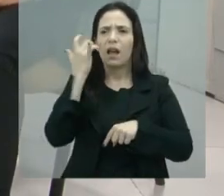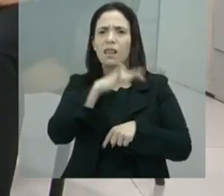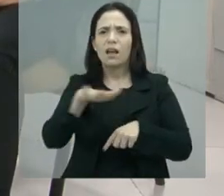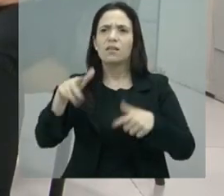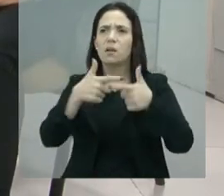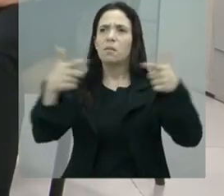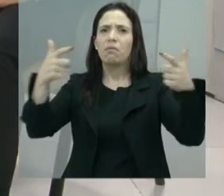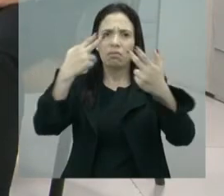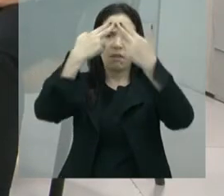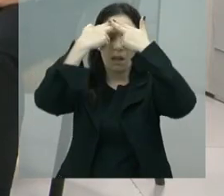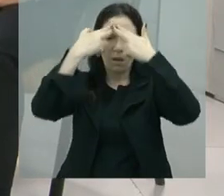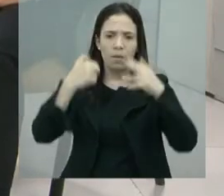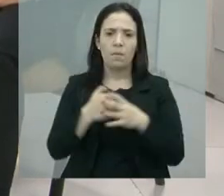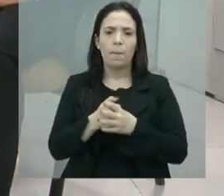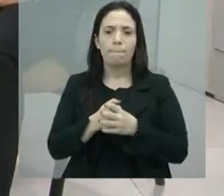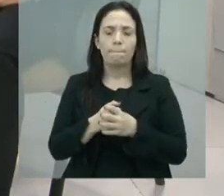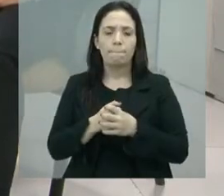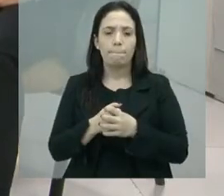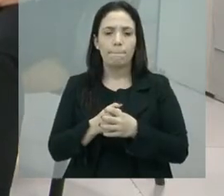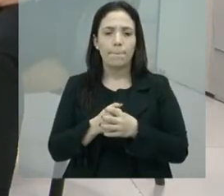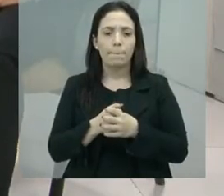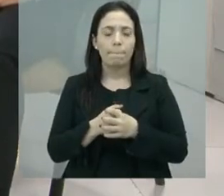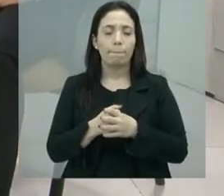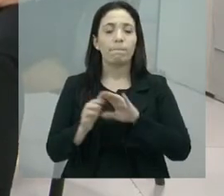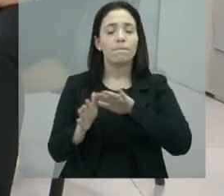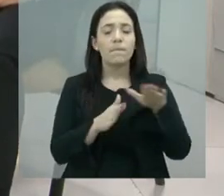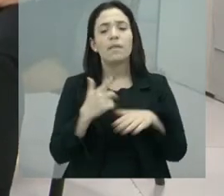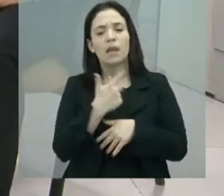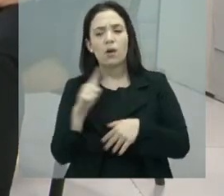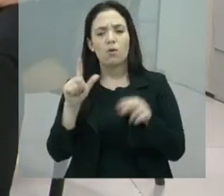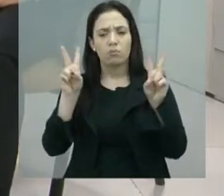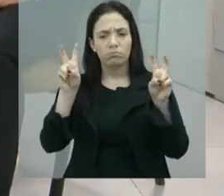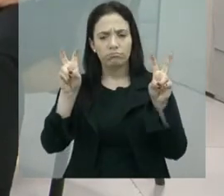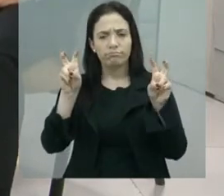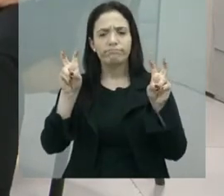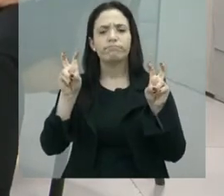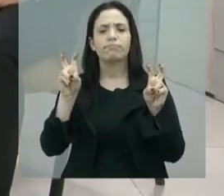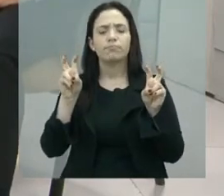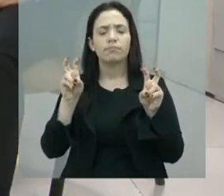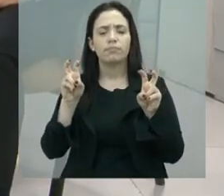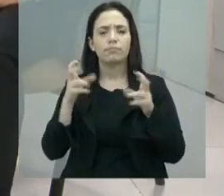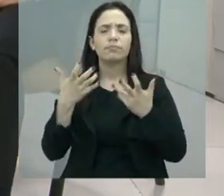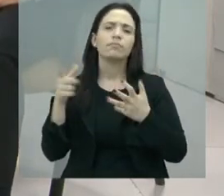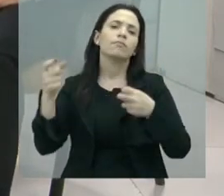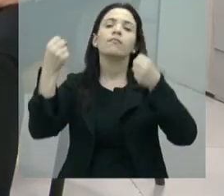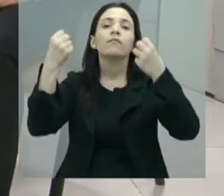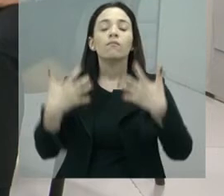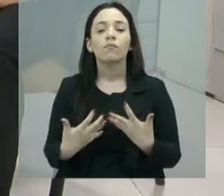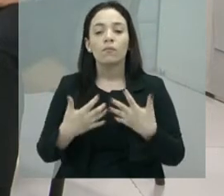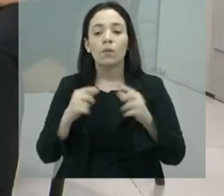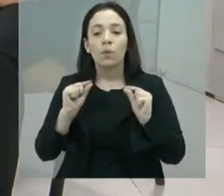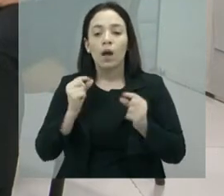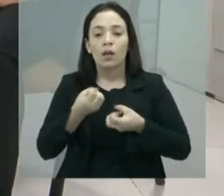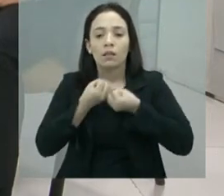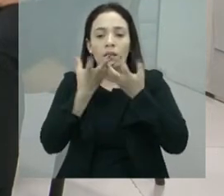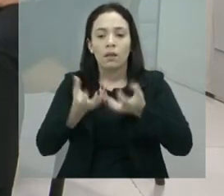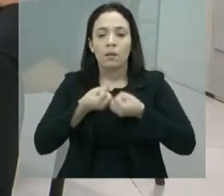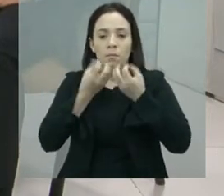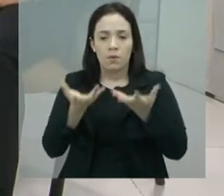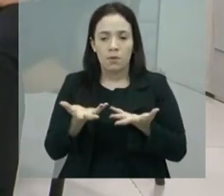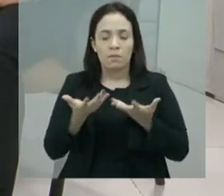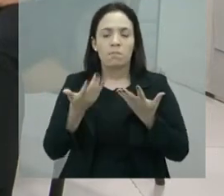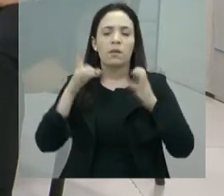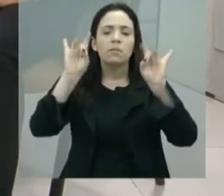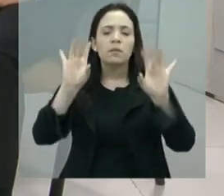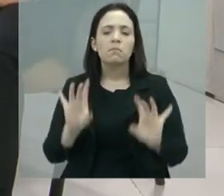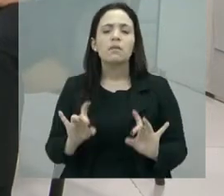e adolescentes. Vai diminuir bastante. E o outro aspecto que eu gostaria que o senhor reforçasse mais um pouco é o depoimento especial, né? Como